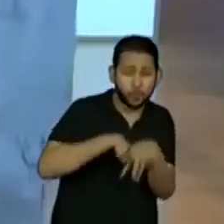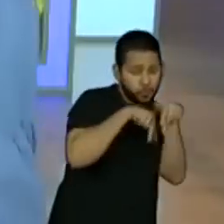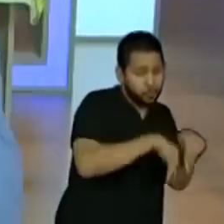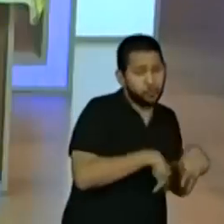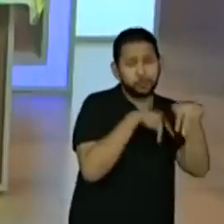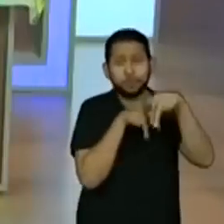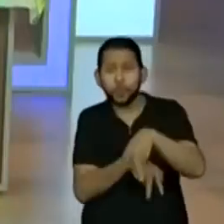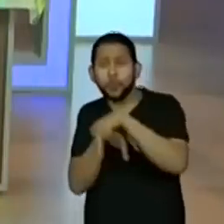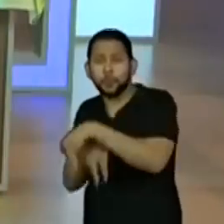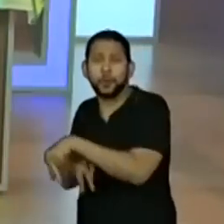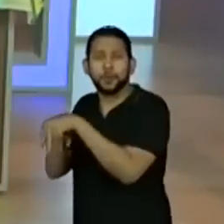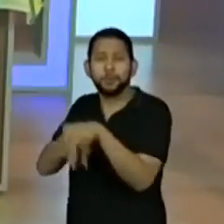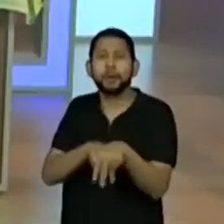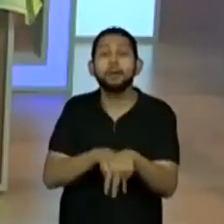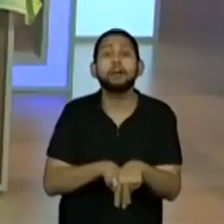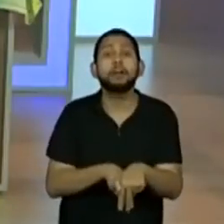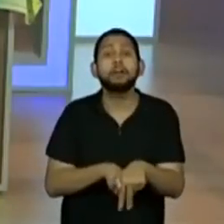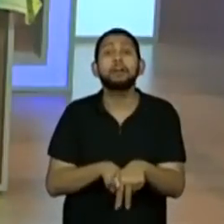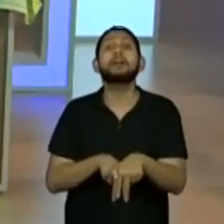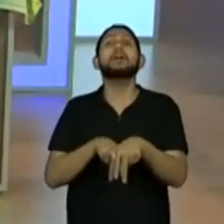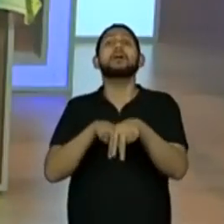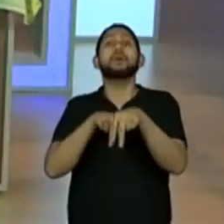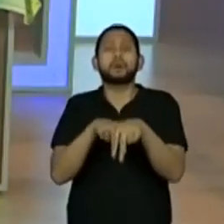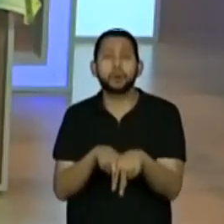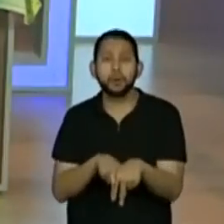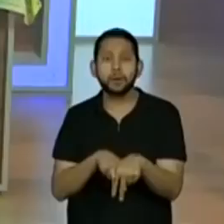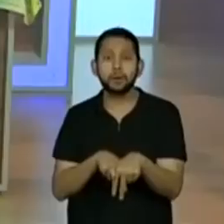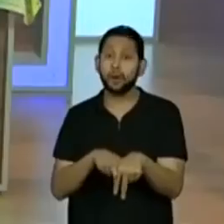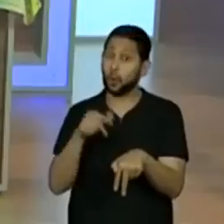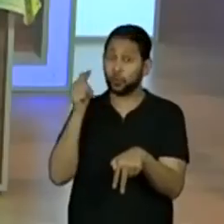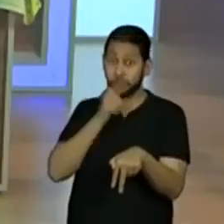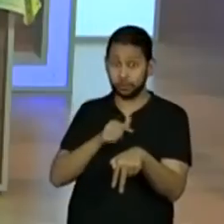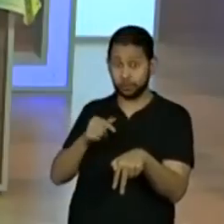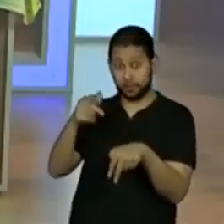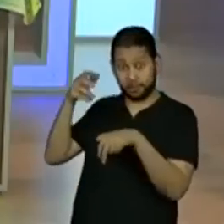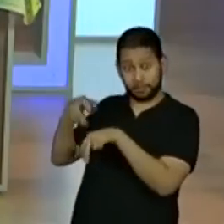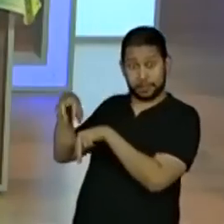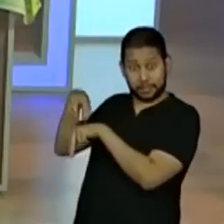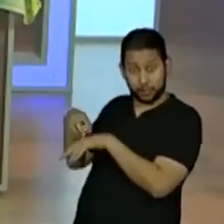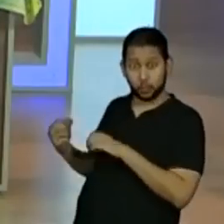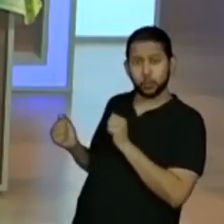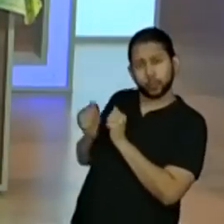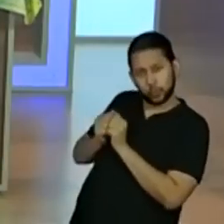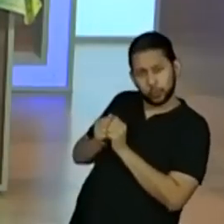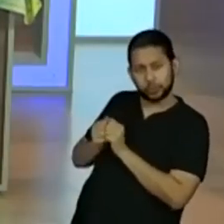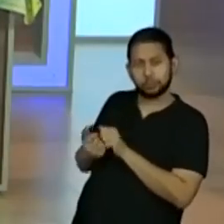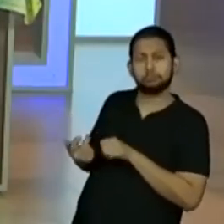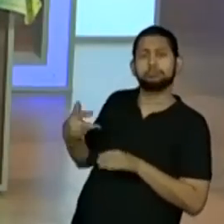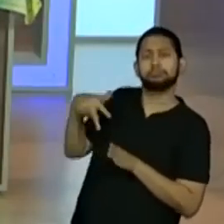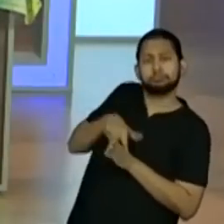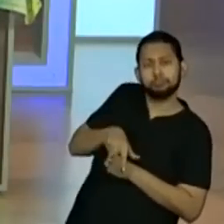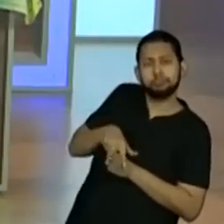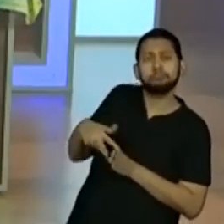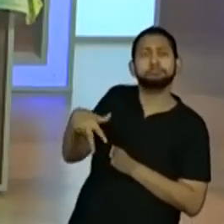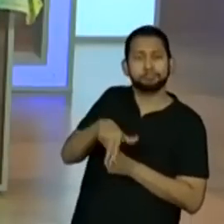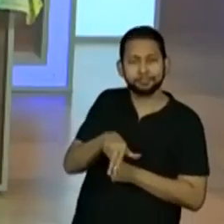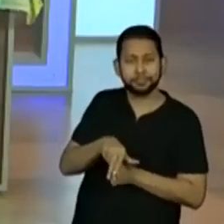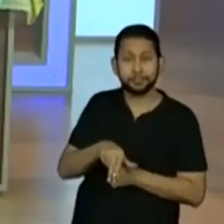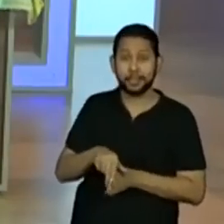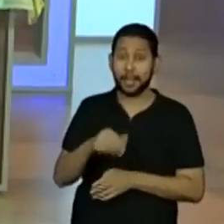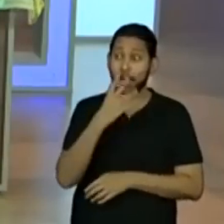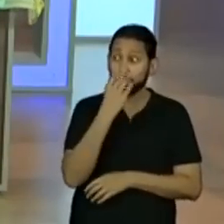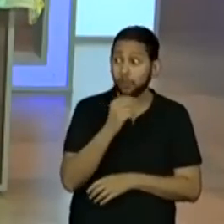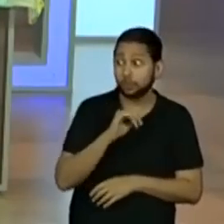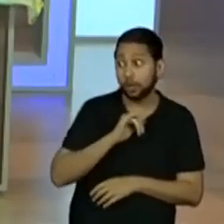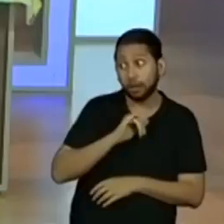potof, potof. E então ele conseguiu sair com a princesa. Aí a raposa disse, agora você vai ter que pegar